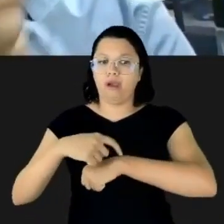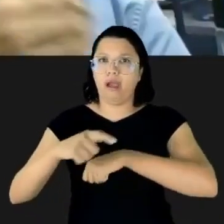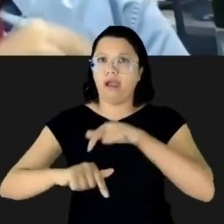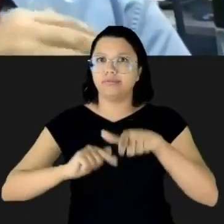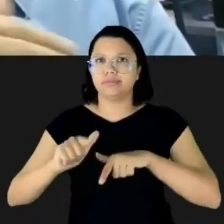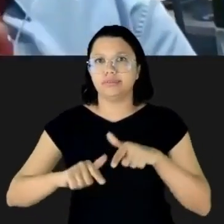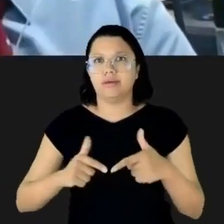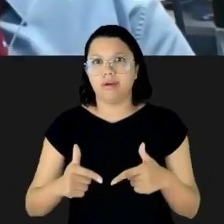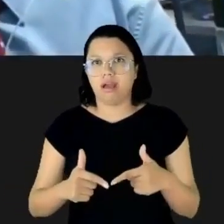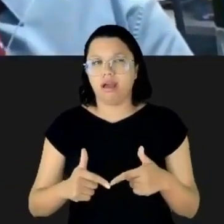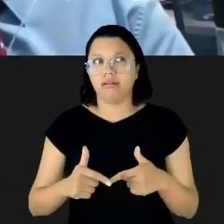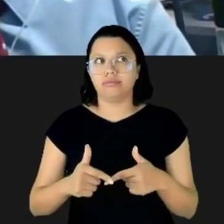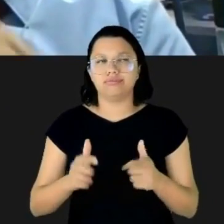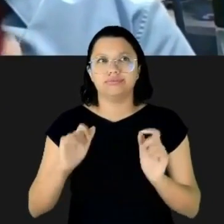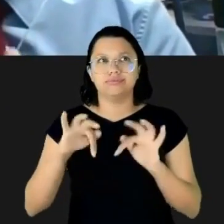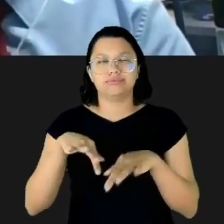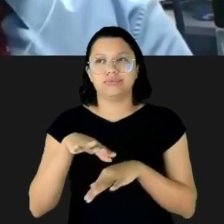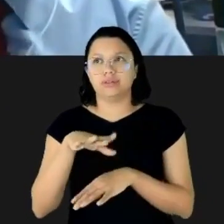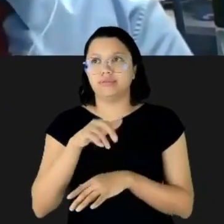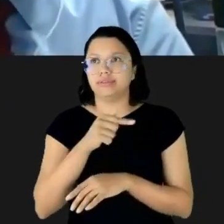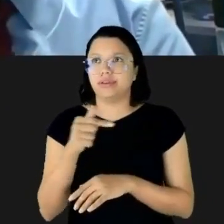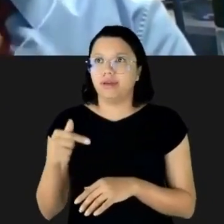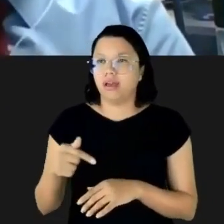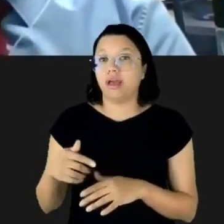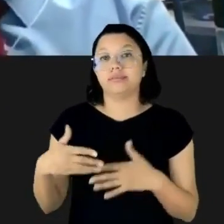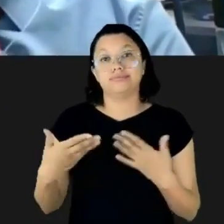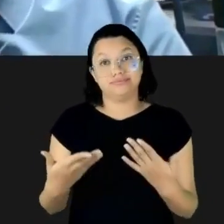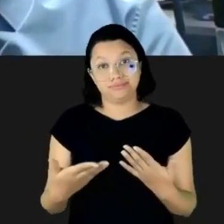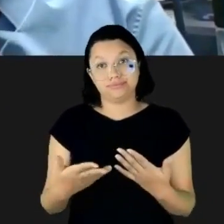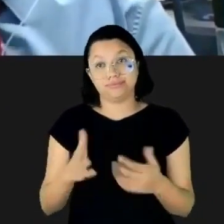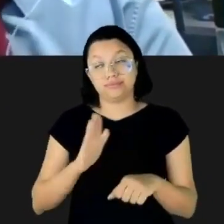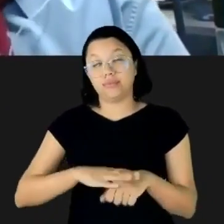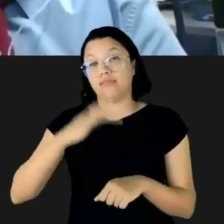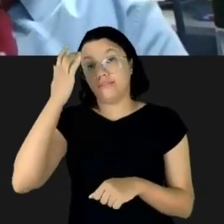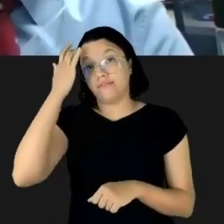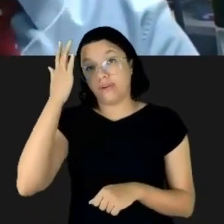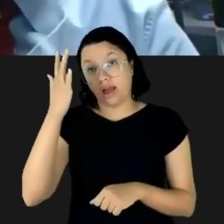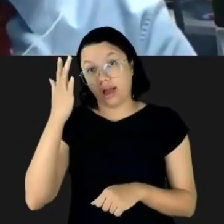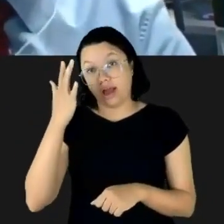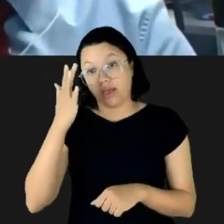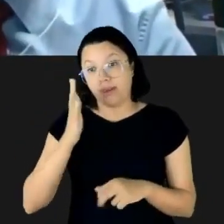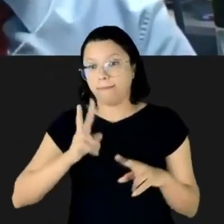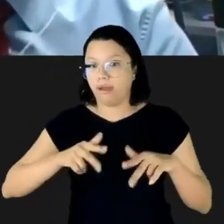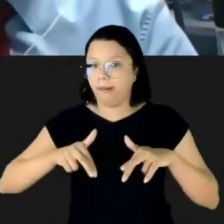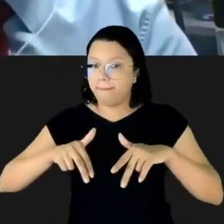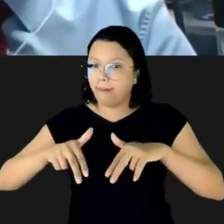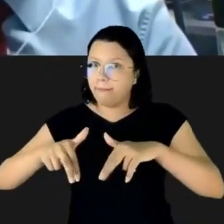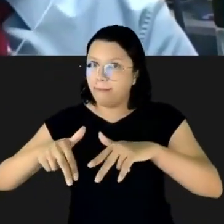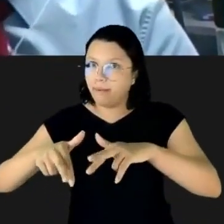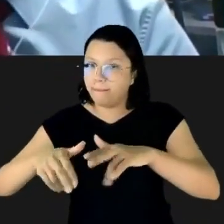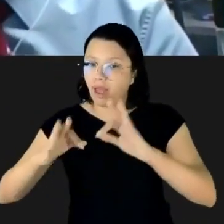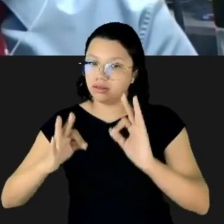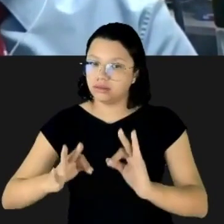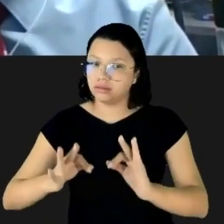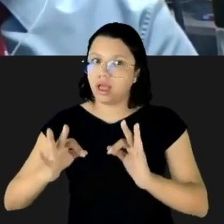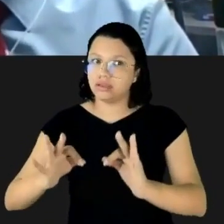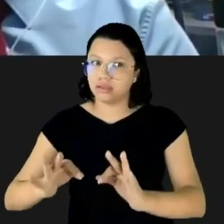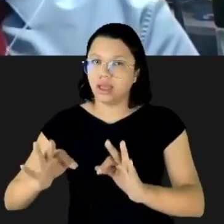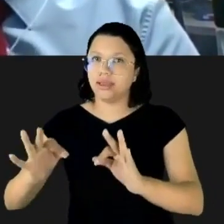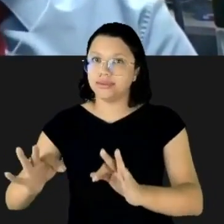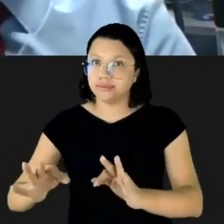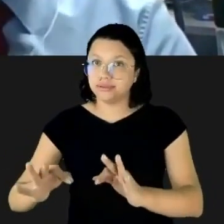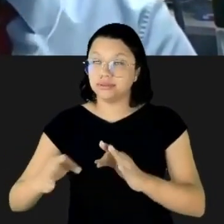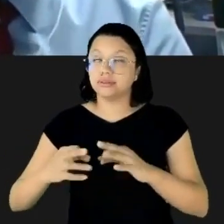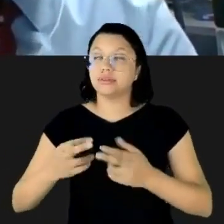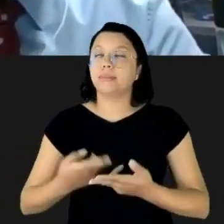então é muito mais fácil você manter essa jornada de acertos durante todo o tempo com disciplina